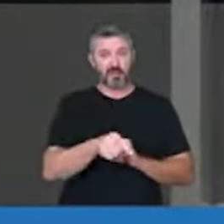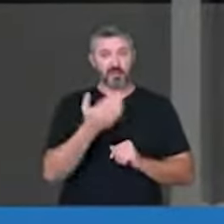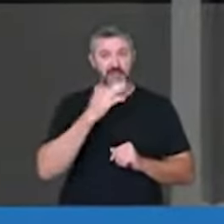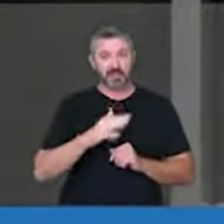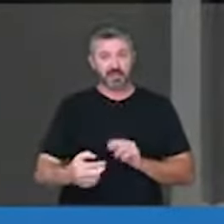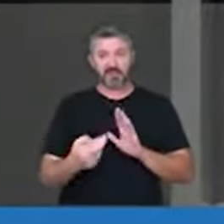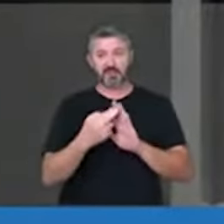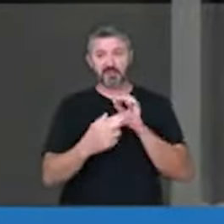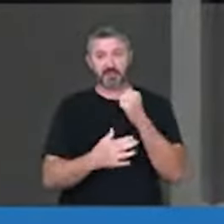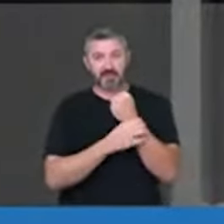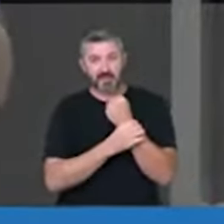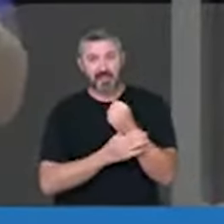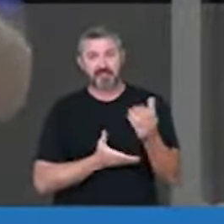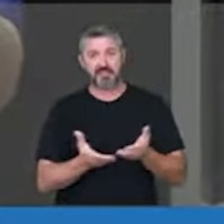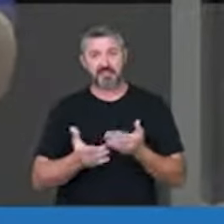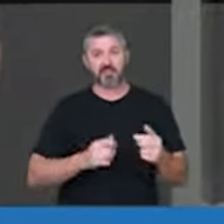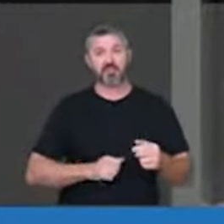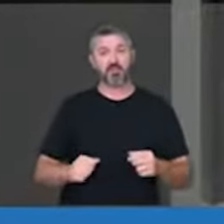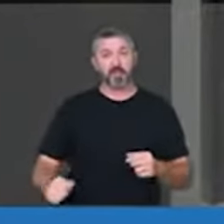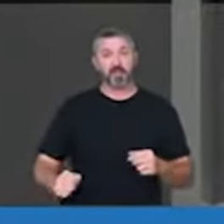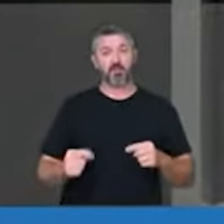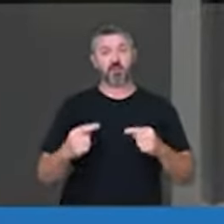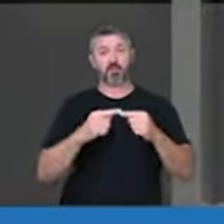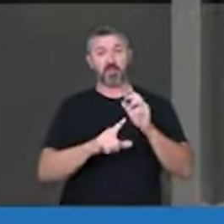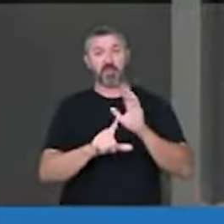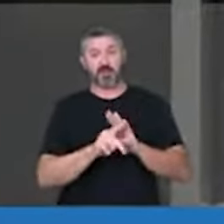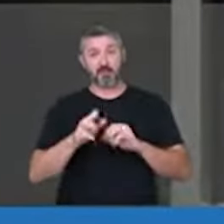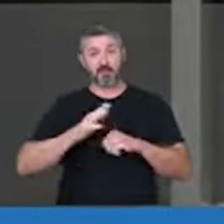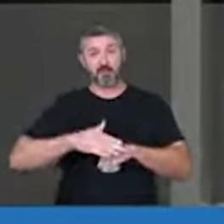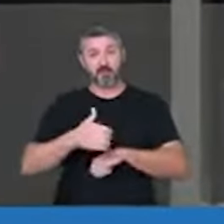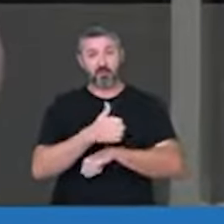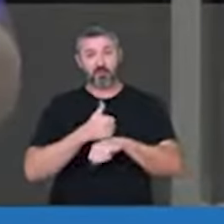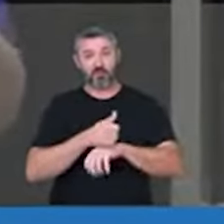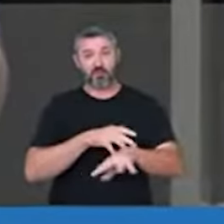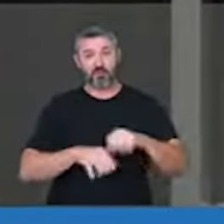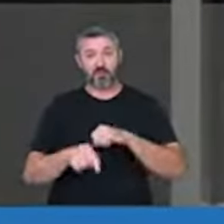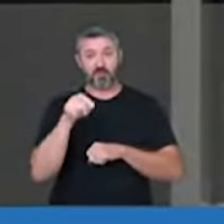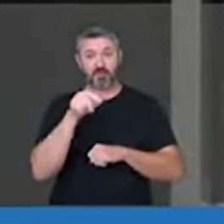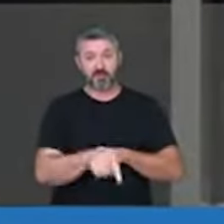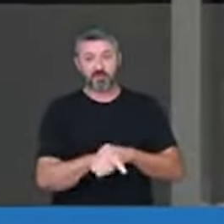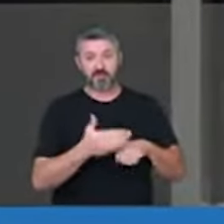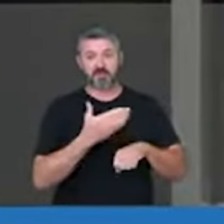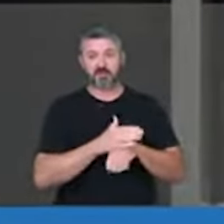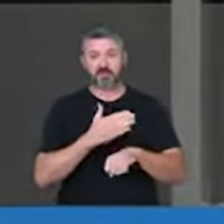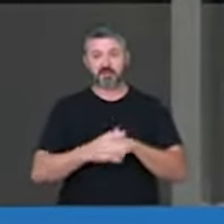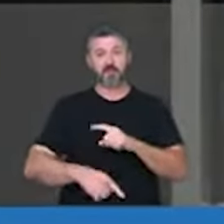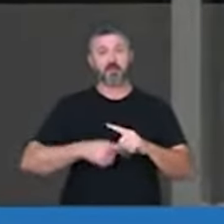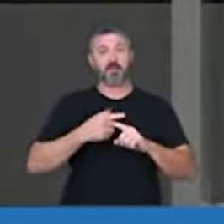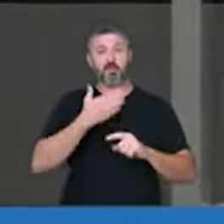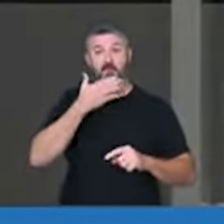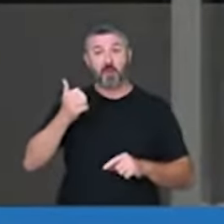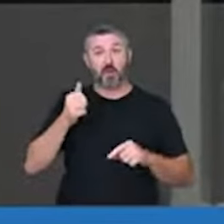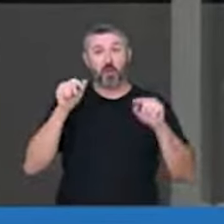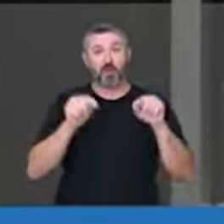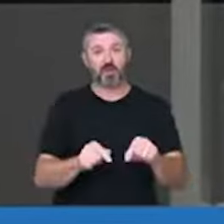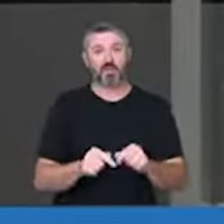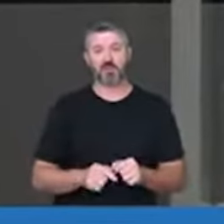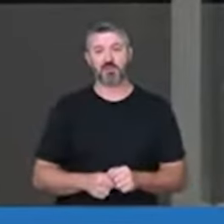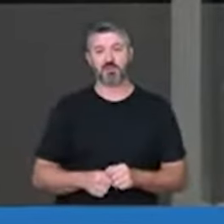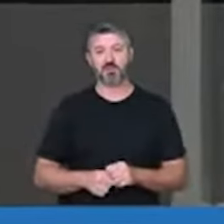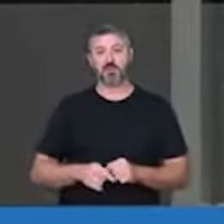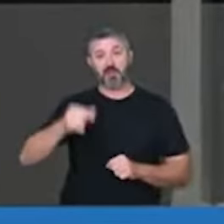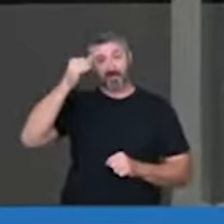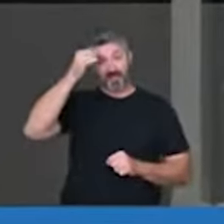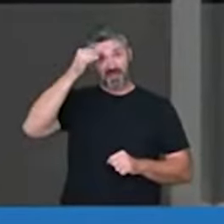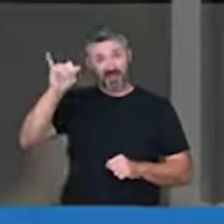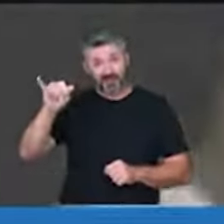mais serviços de aborto legal, mais profissionais capacitados para fazer essa prática, mas melhor do que isso, evitem a ação